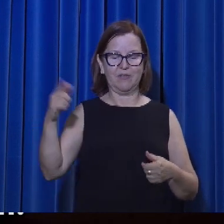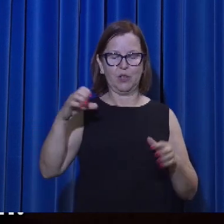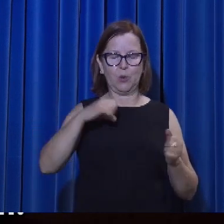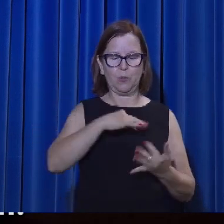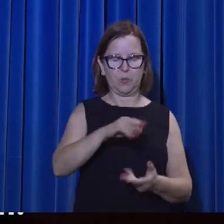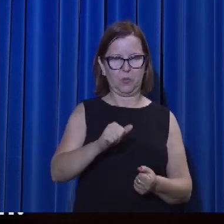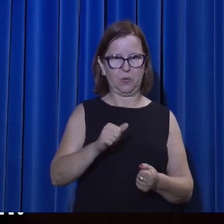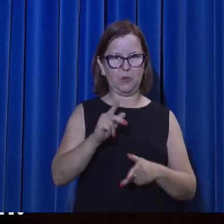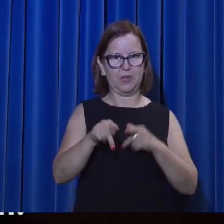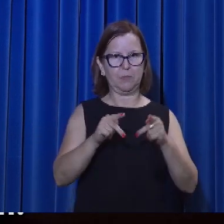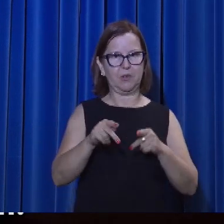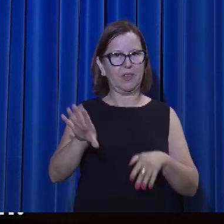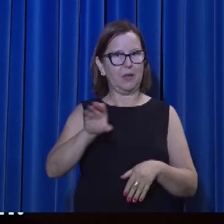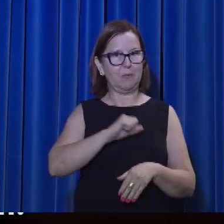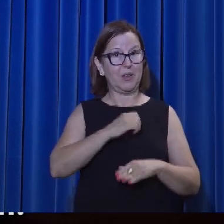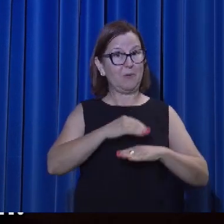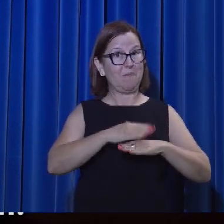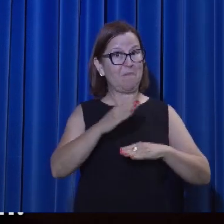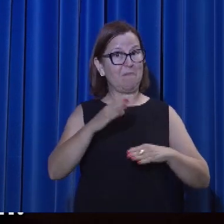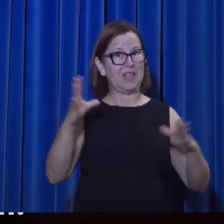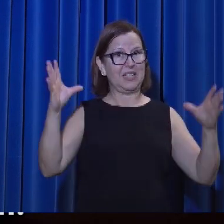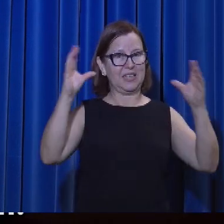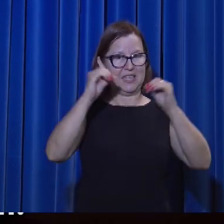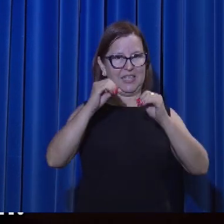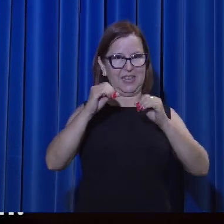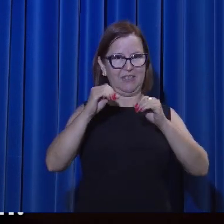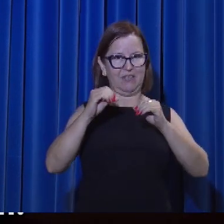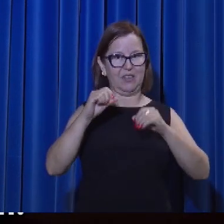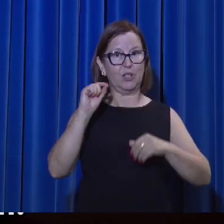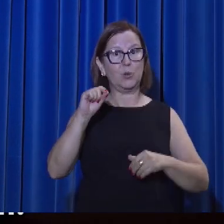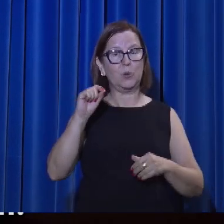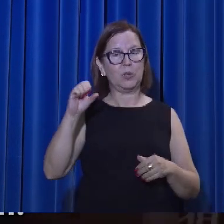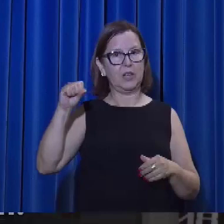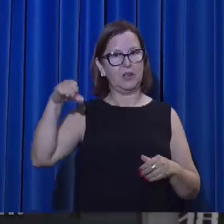luz, porque suas obras eram más.